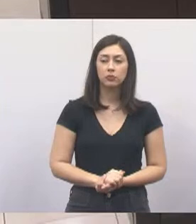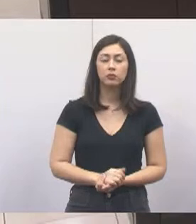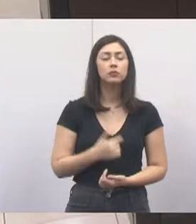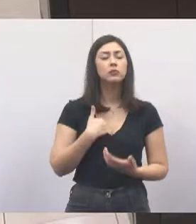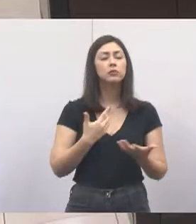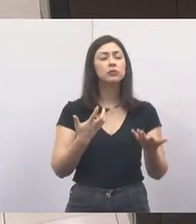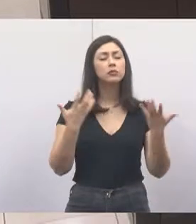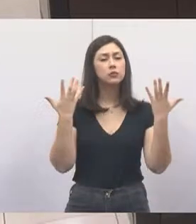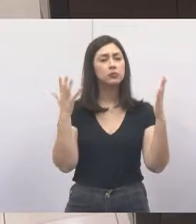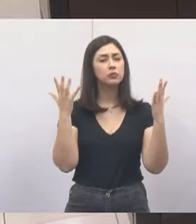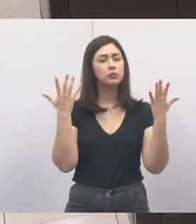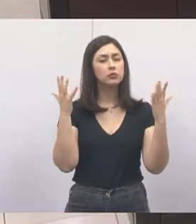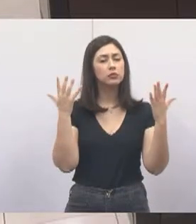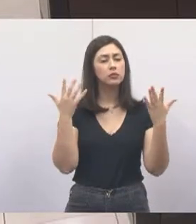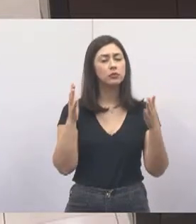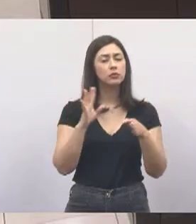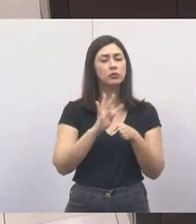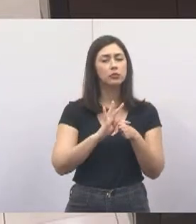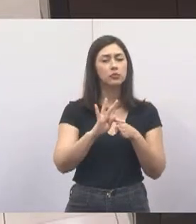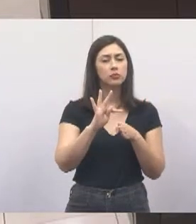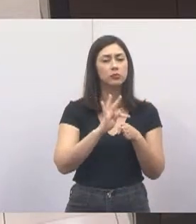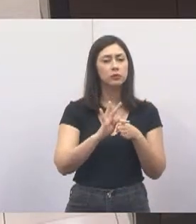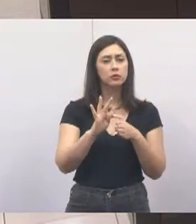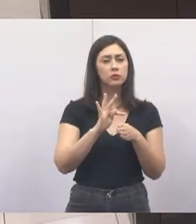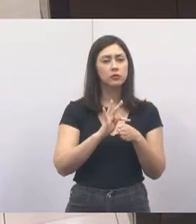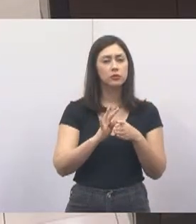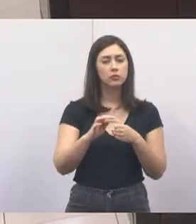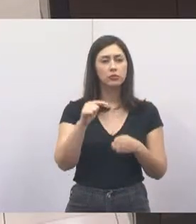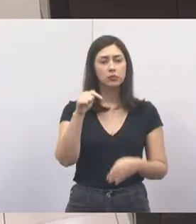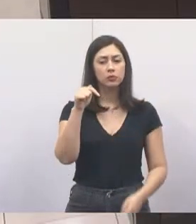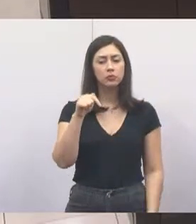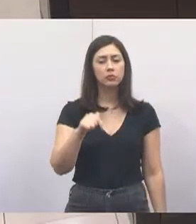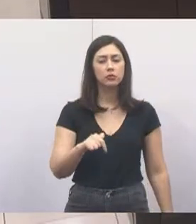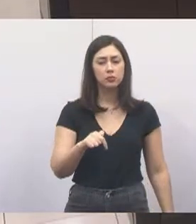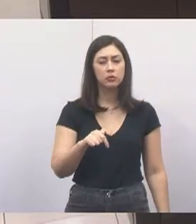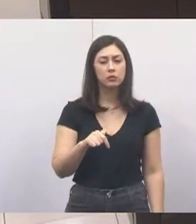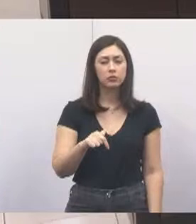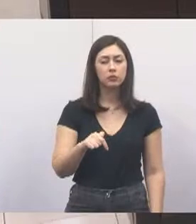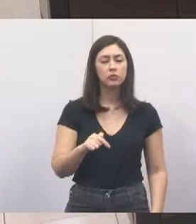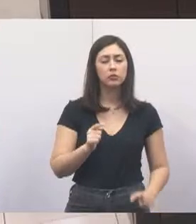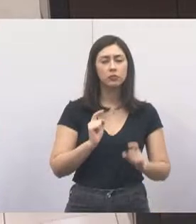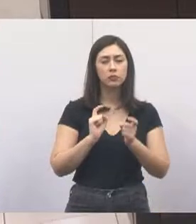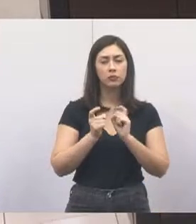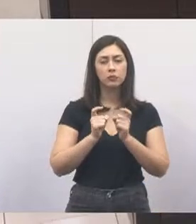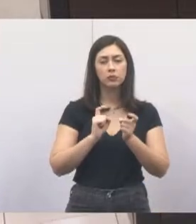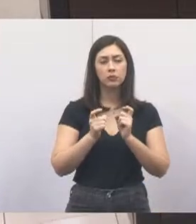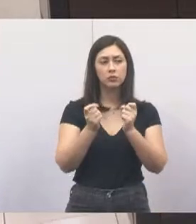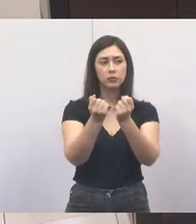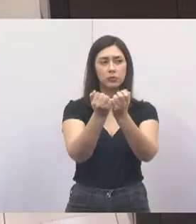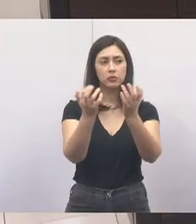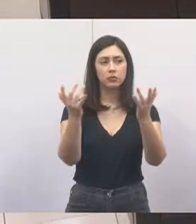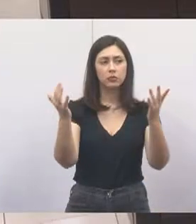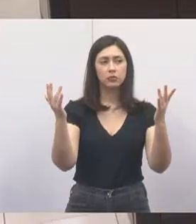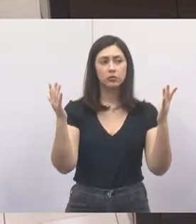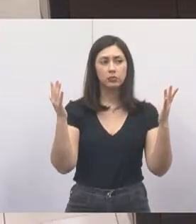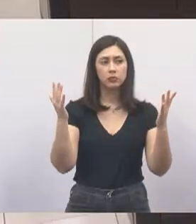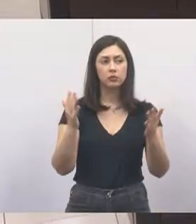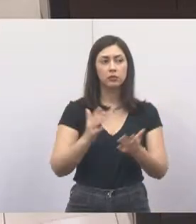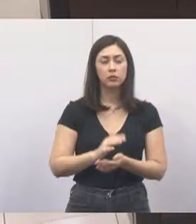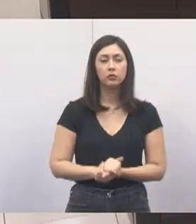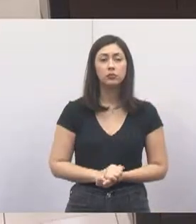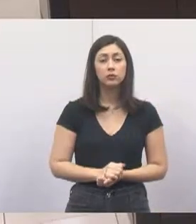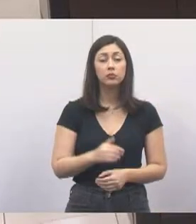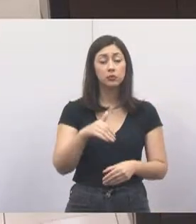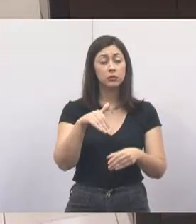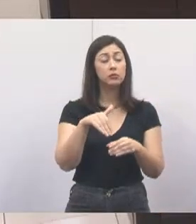Quero dar os parabéns aos conselhos tutelares que estão aqui na sessão de Câmara, na galeria. E é